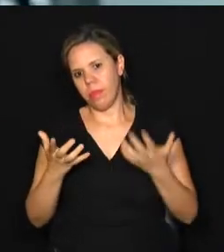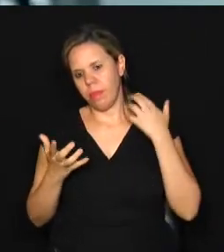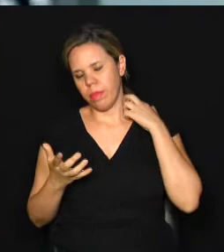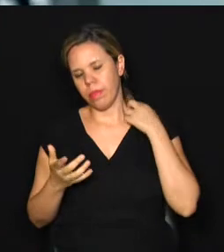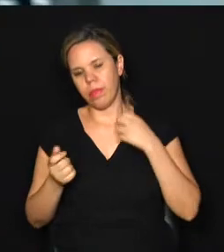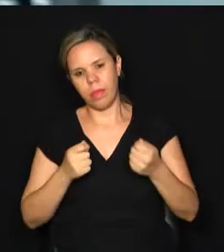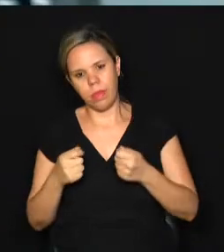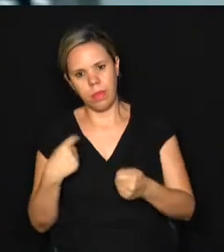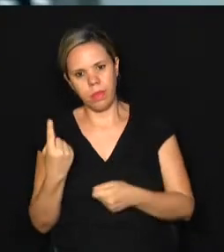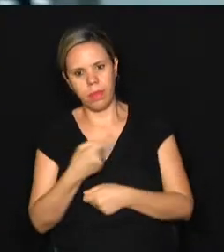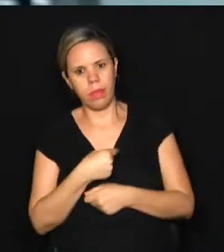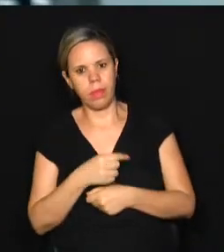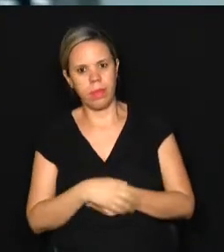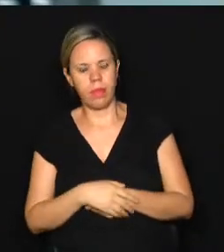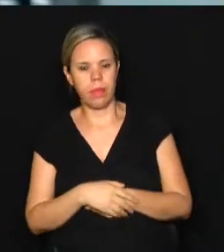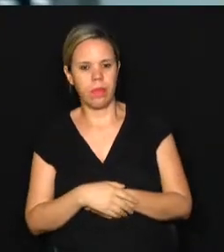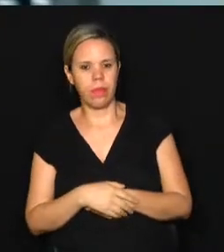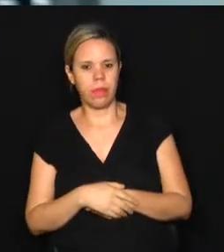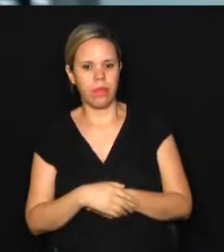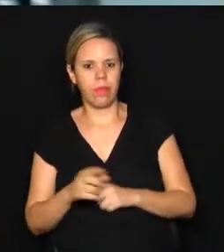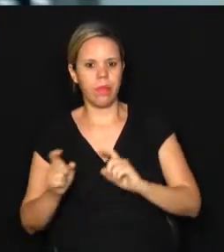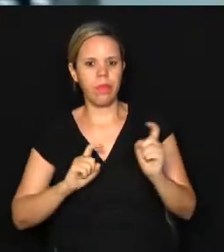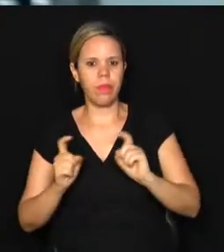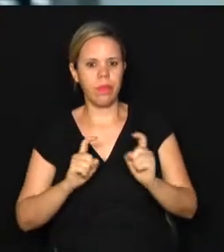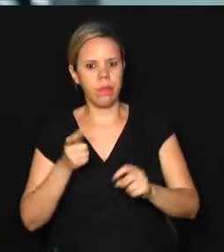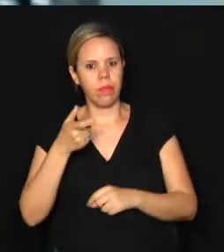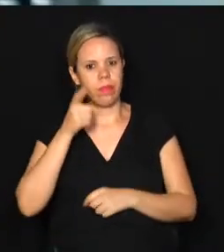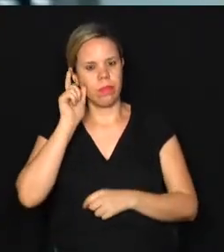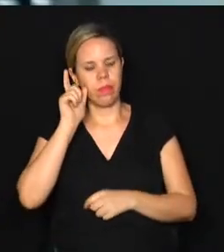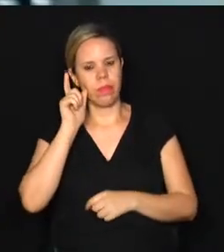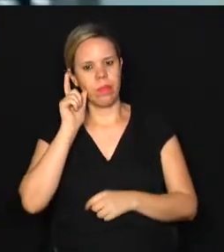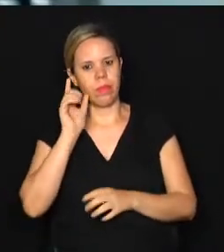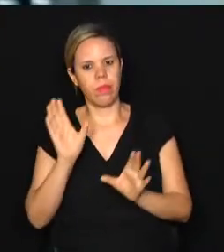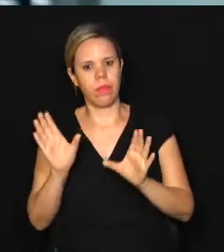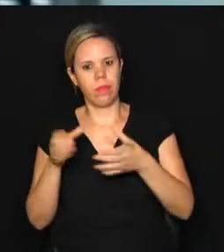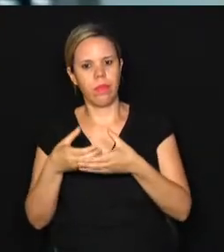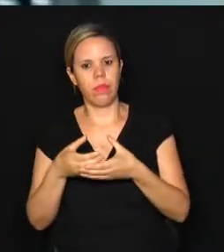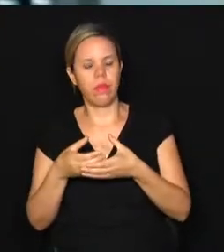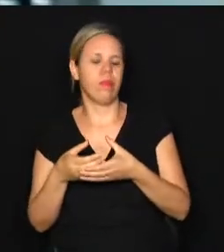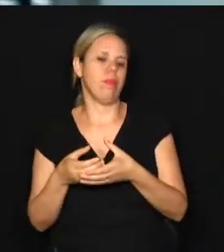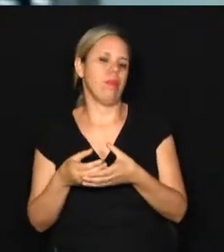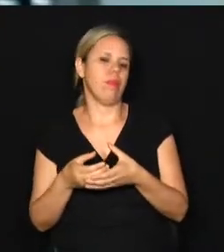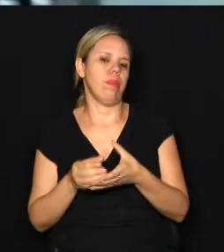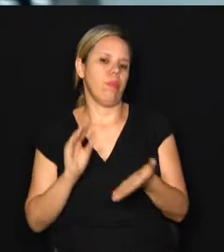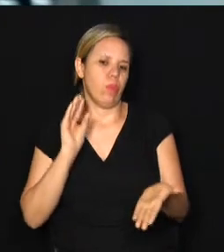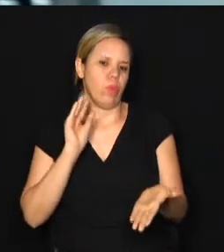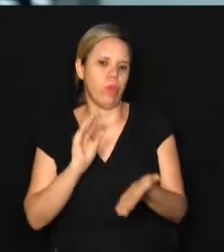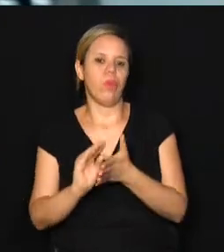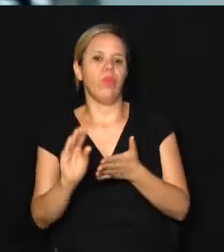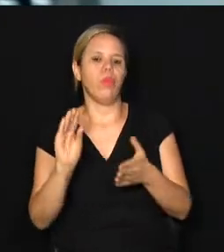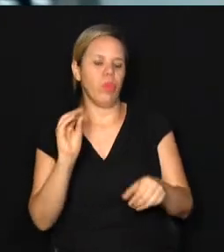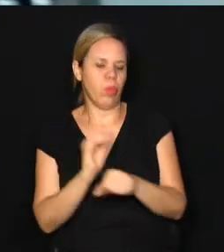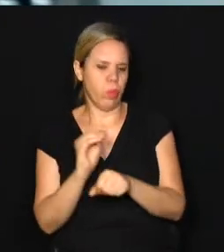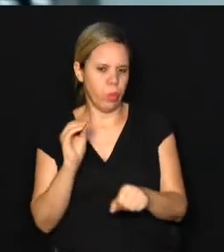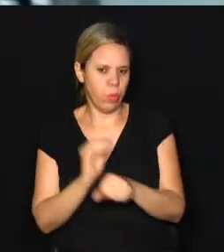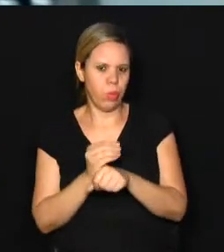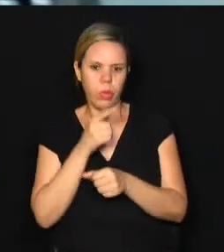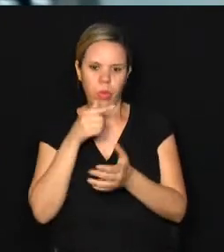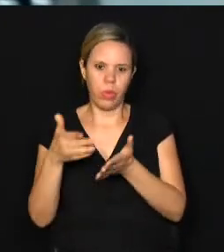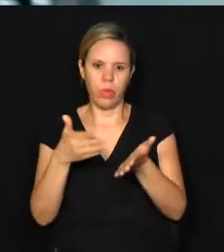controlar. E essa reunião de ontem, que foi da Comissão de Recursos Hídricos, nós conseguimos, o